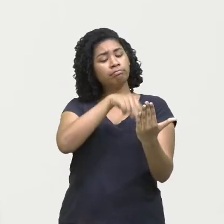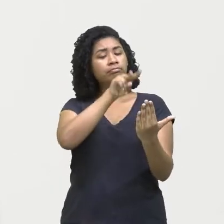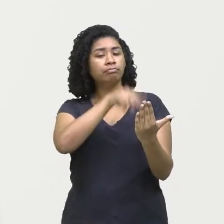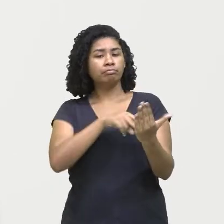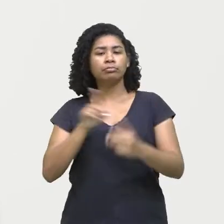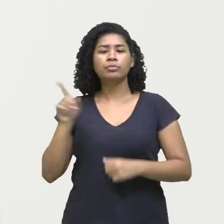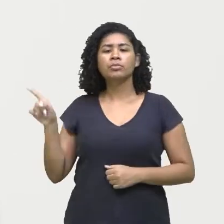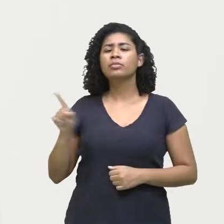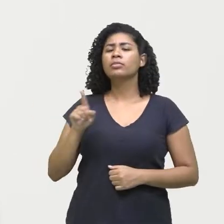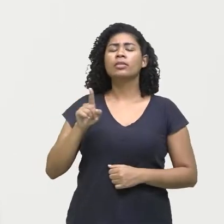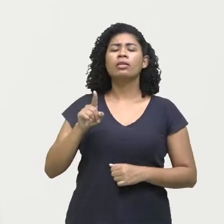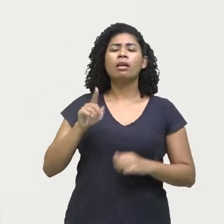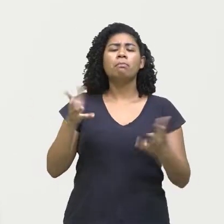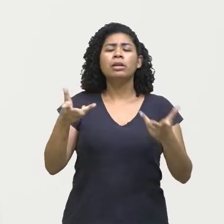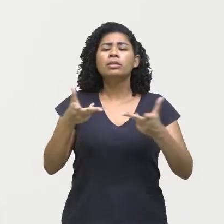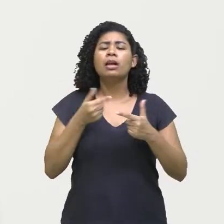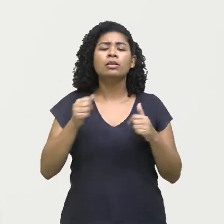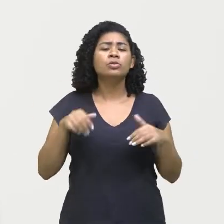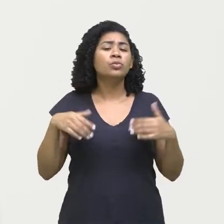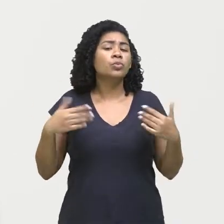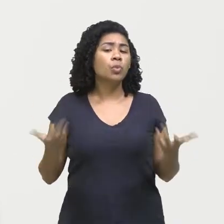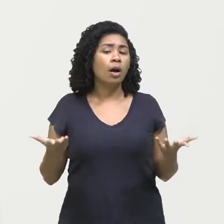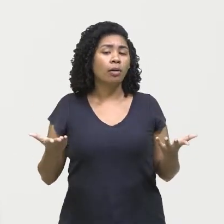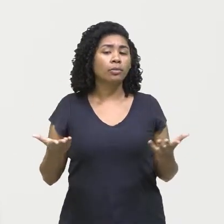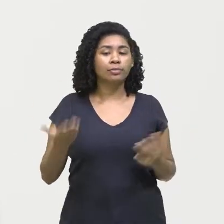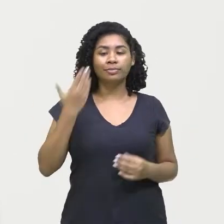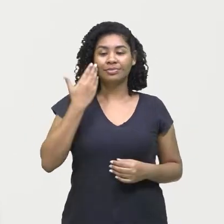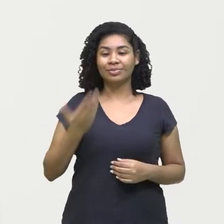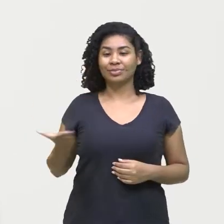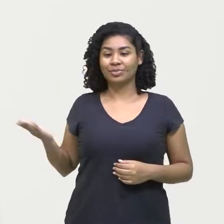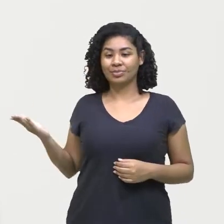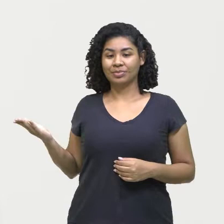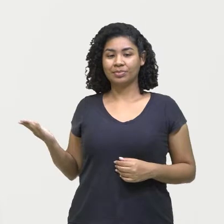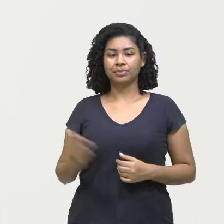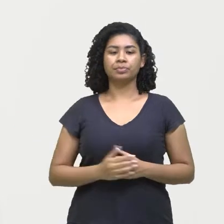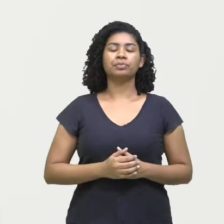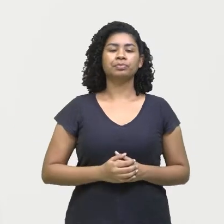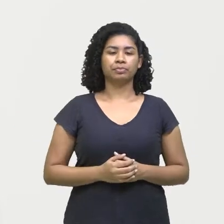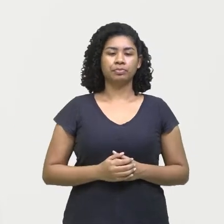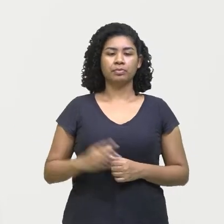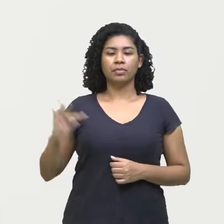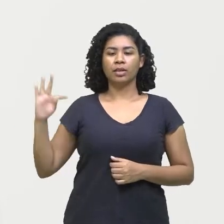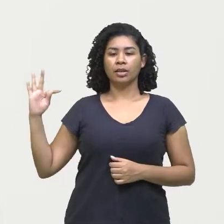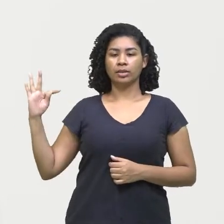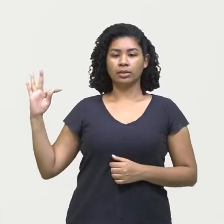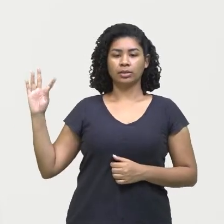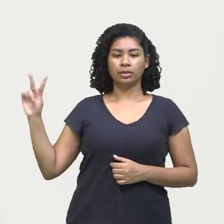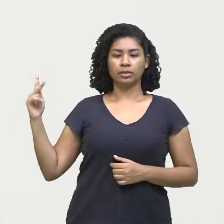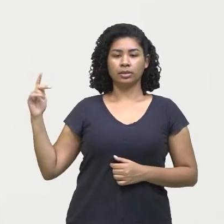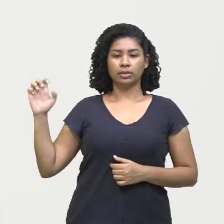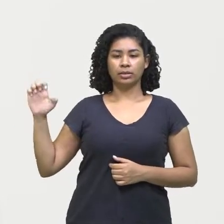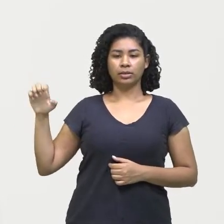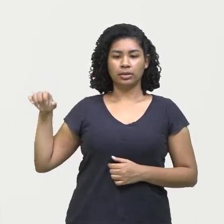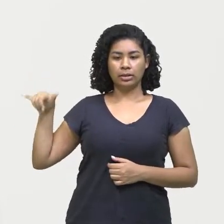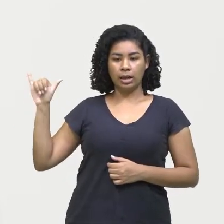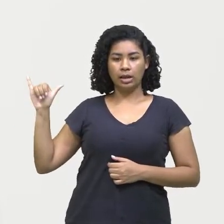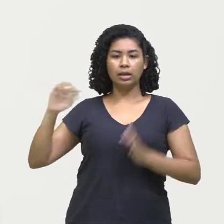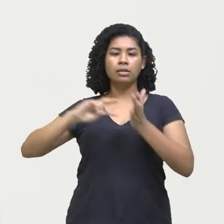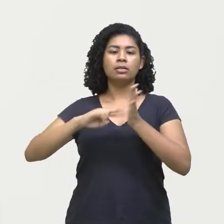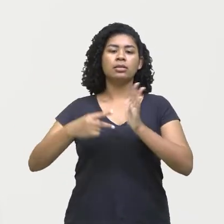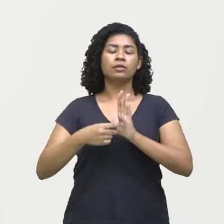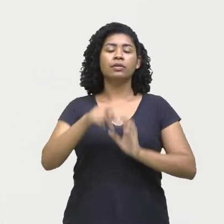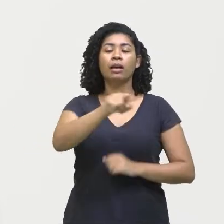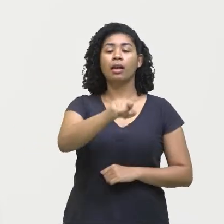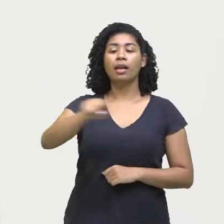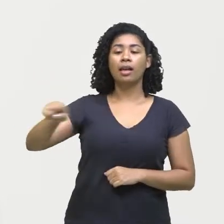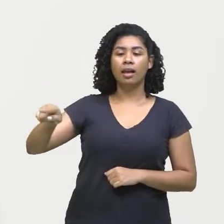se referindo aqui a eles. No caso, olha, gente, eu estou falando deles, they. Então, aqui esse grupo de pessoas, grupo de alunos, grupo